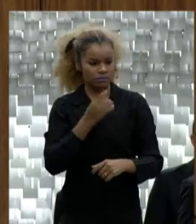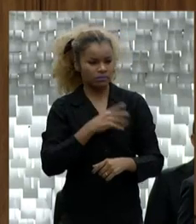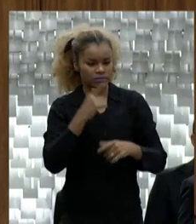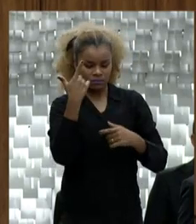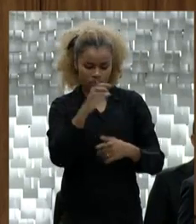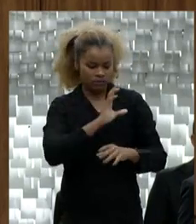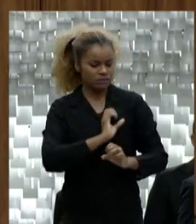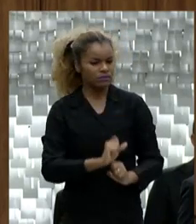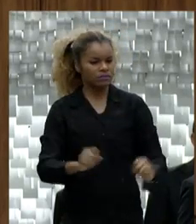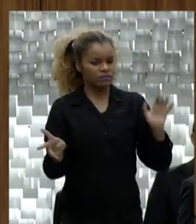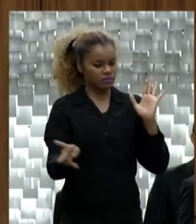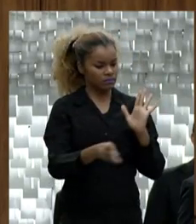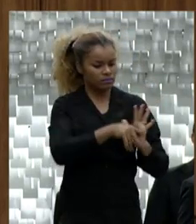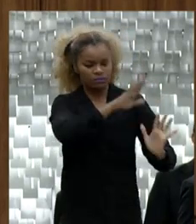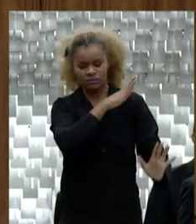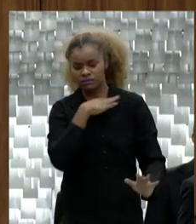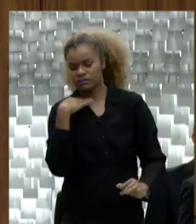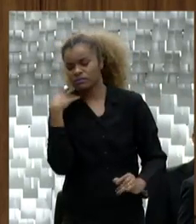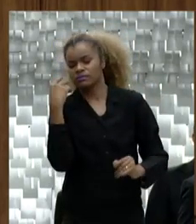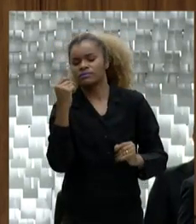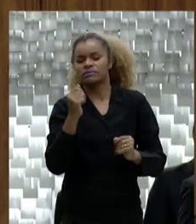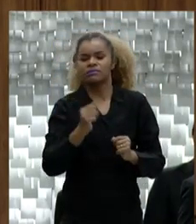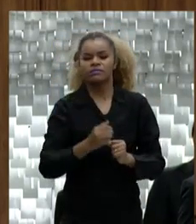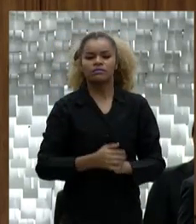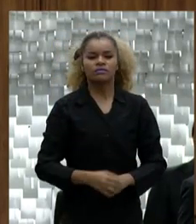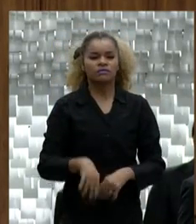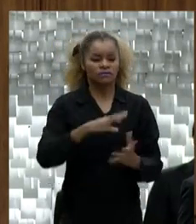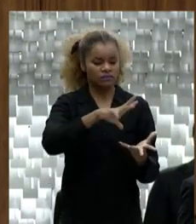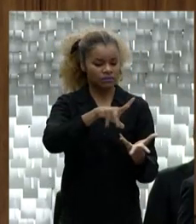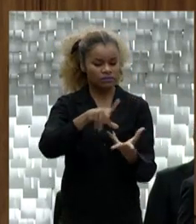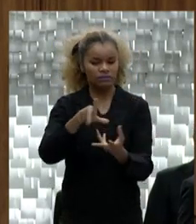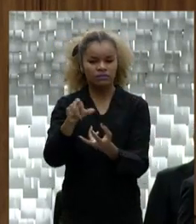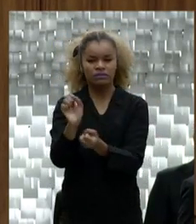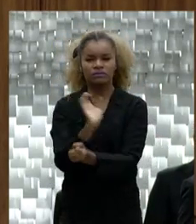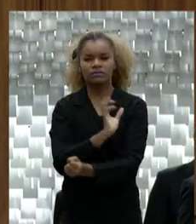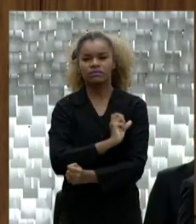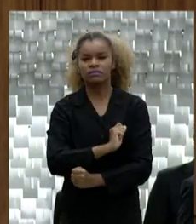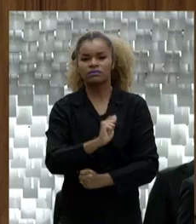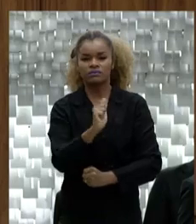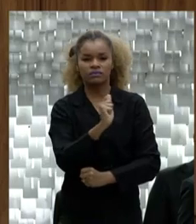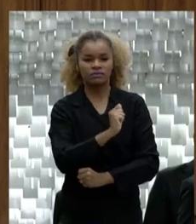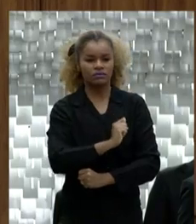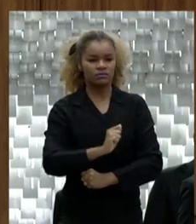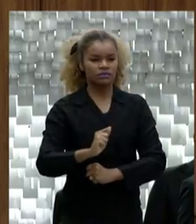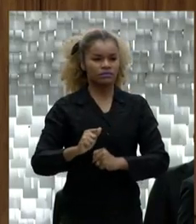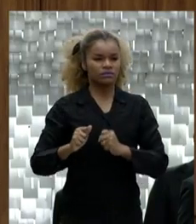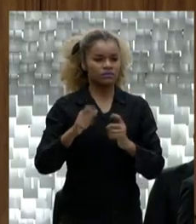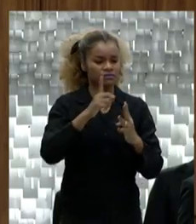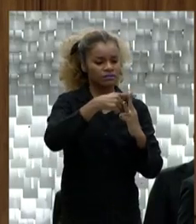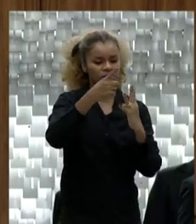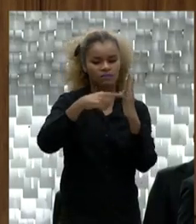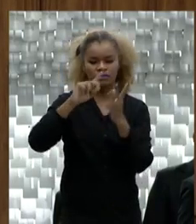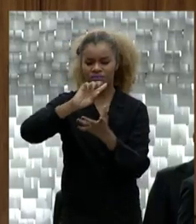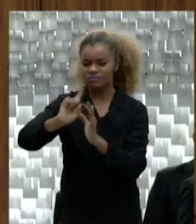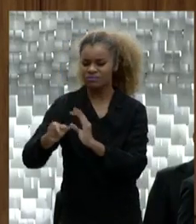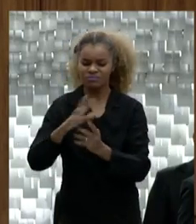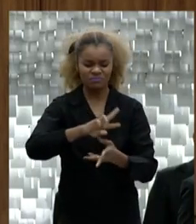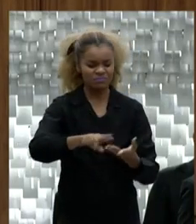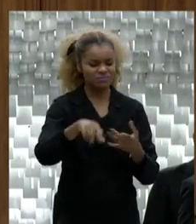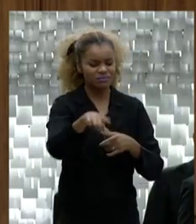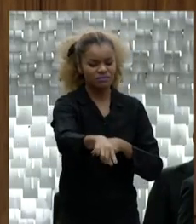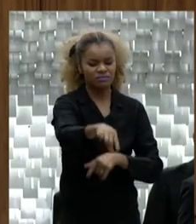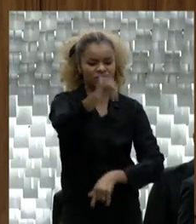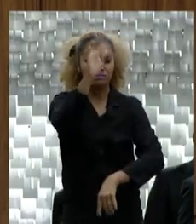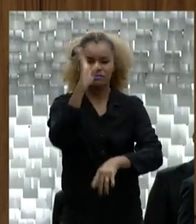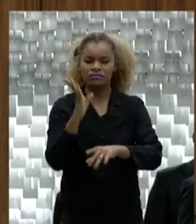nem teme quem te adora a própria morte. Terra adorada, entre outras